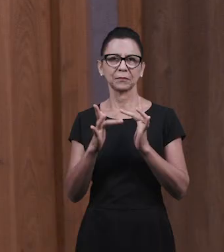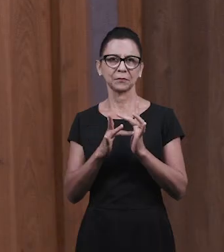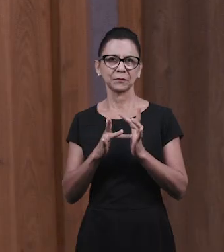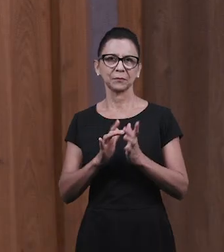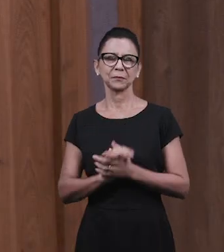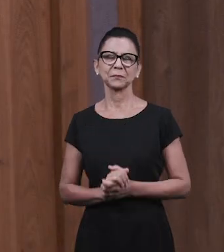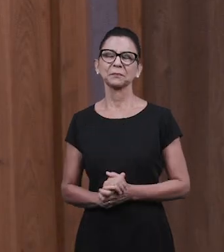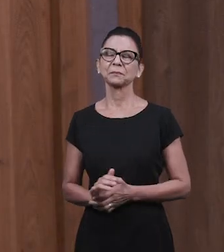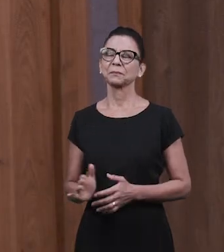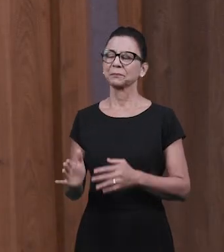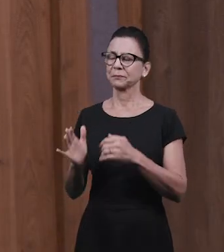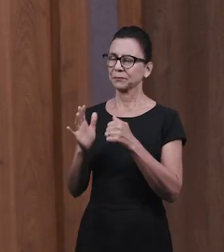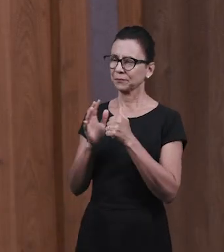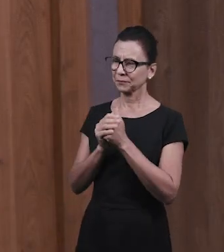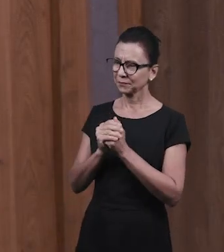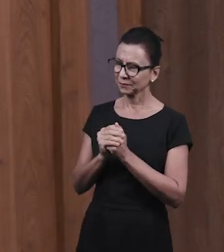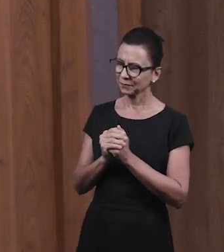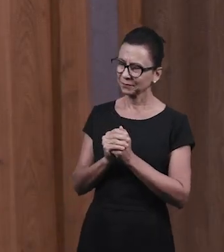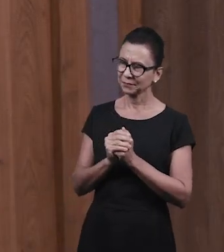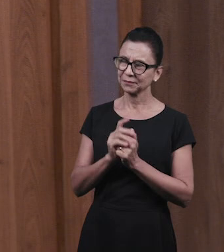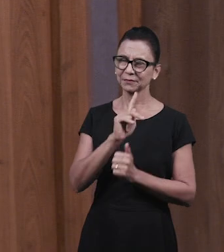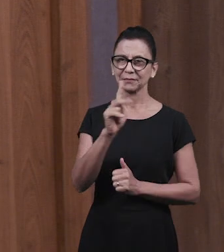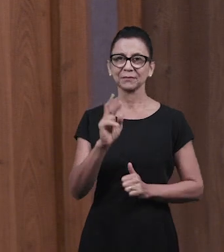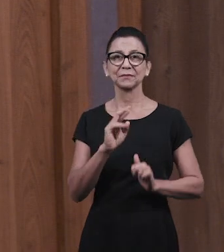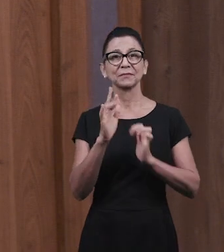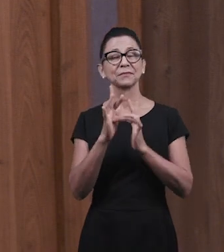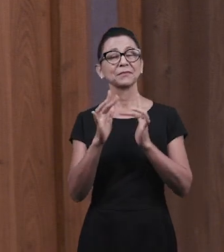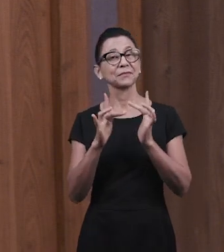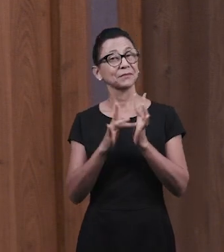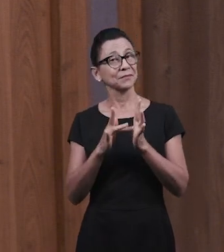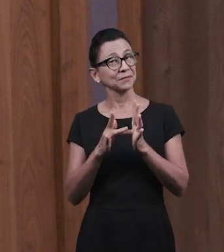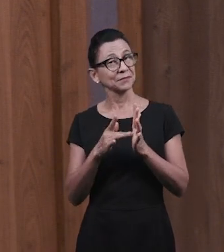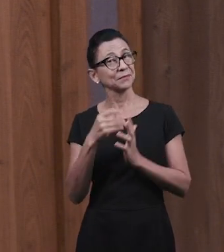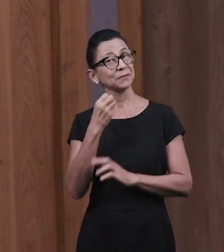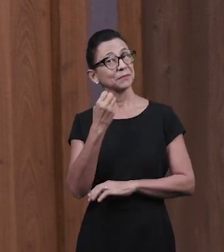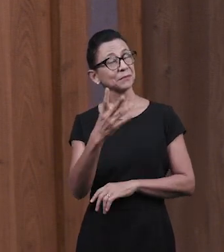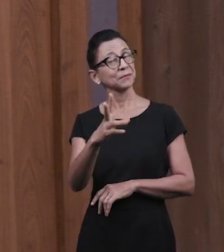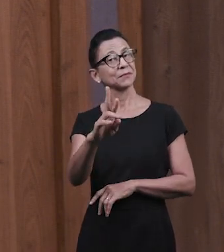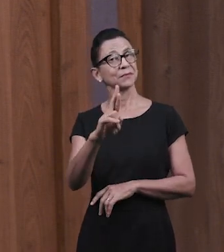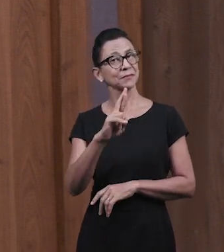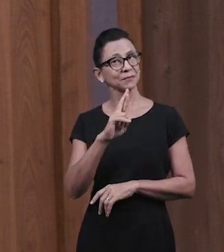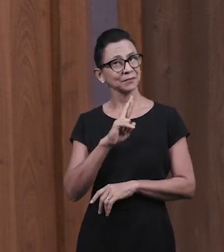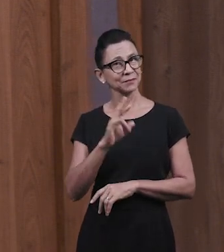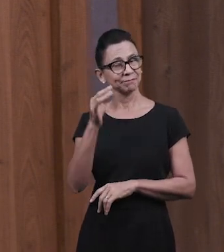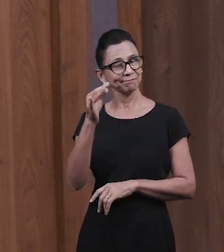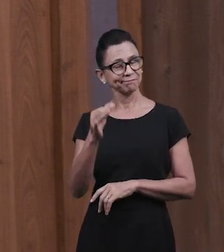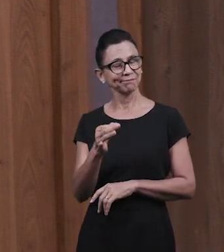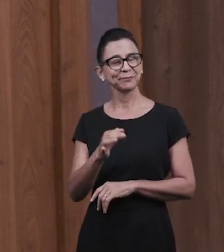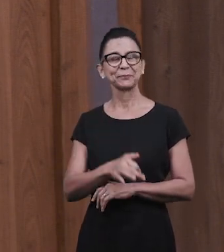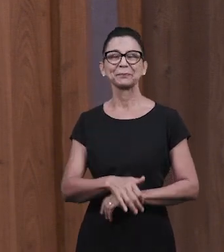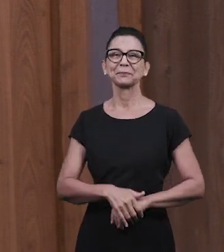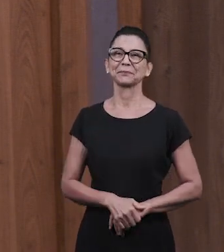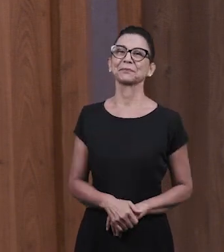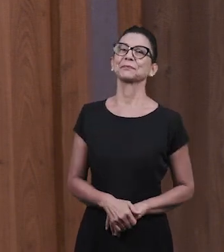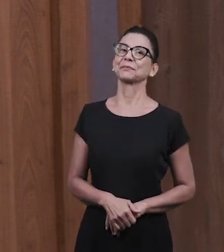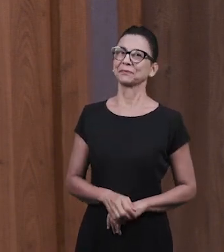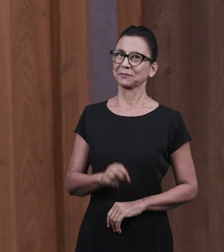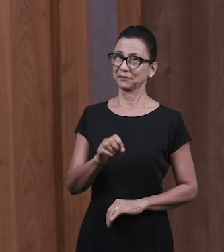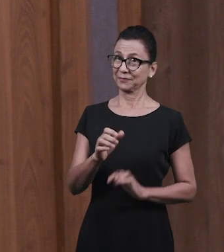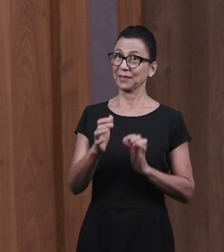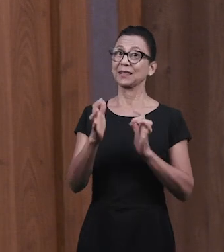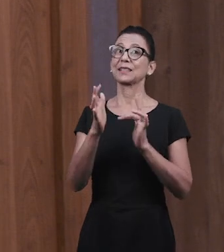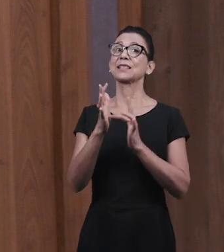todos. Amém, João Batista, a paz do Senhor Jesus para você também. Muito bem respondido, né? Muito bem colocada a sua resposta. O